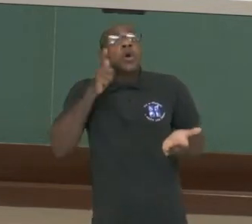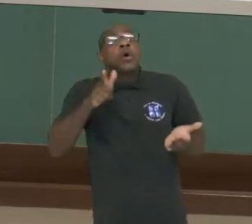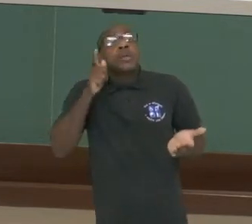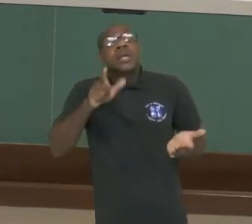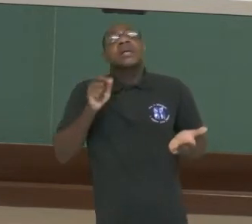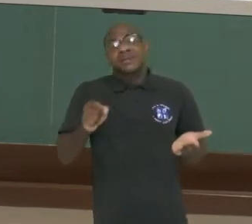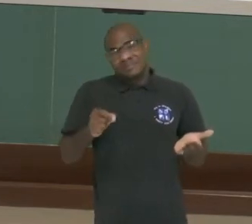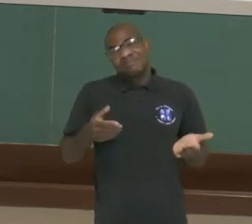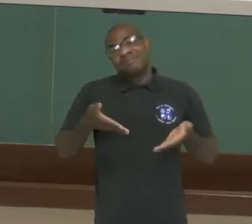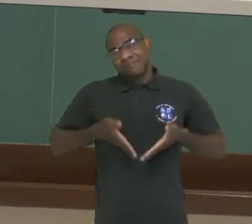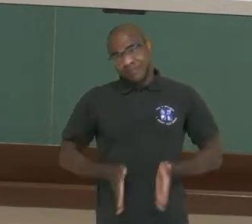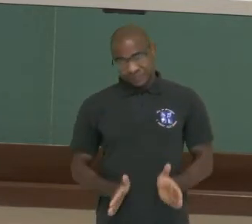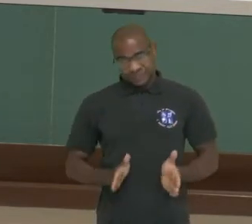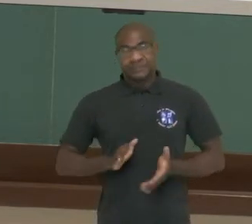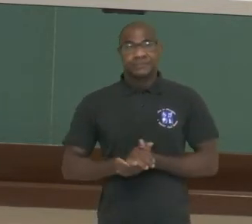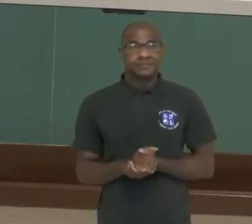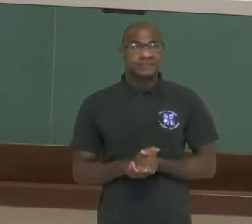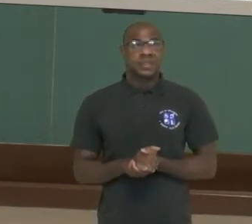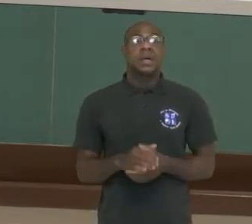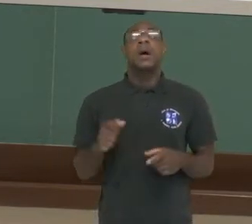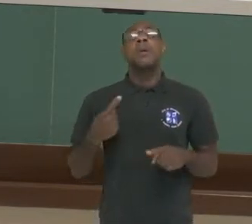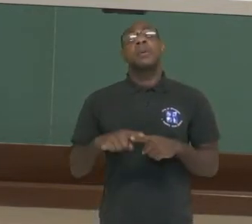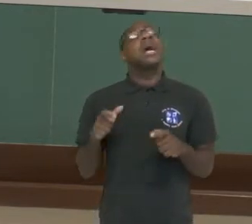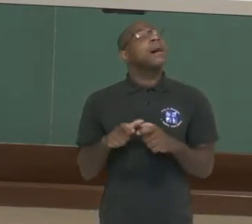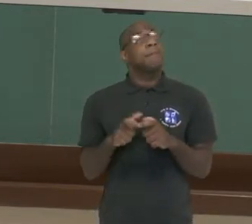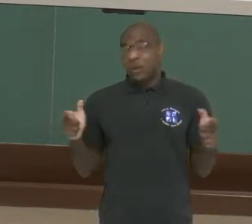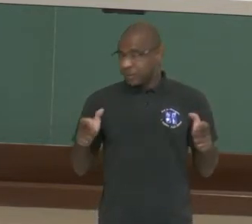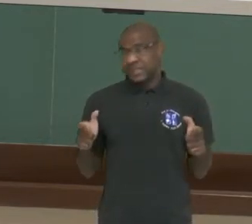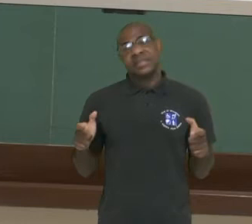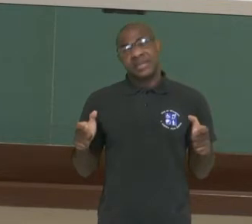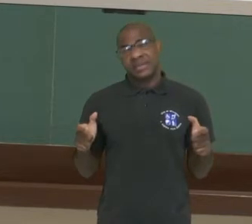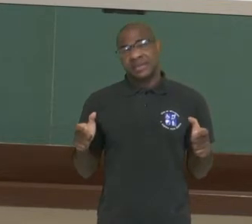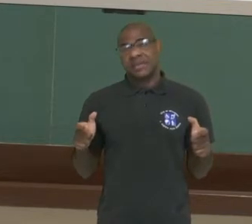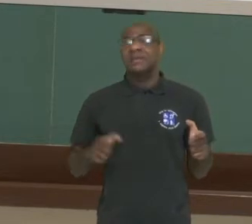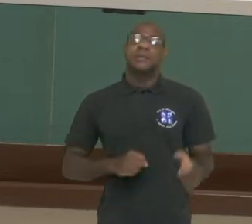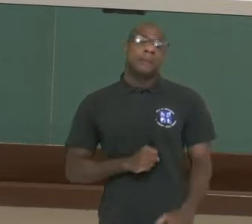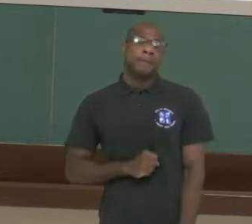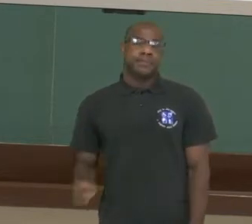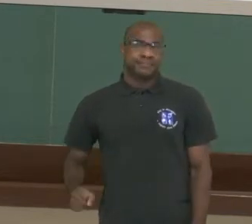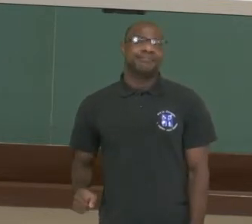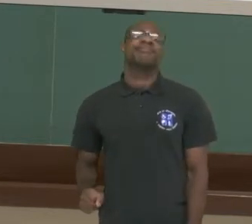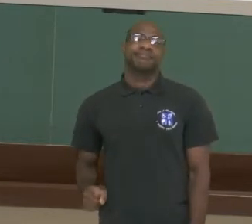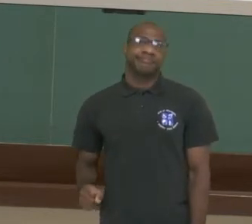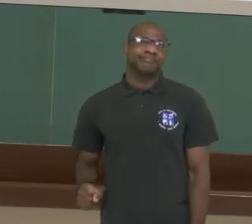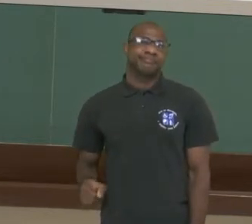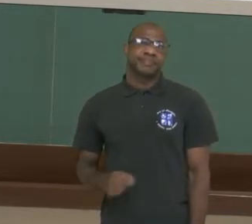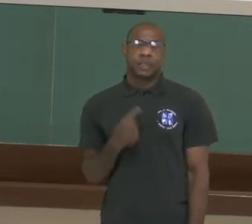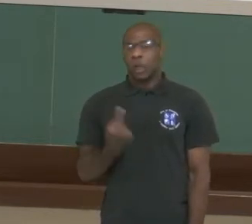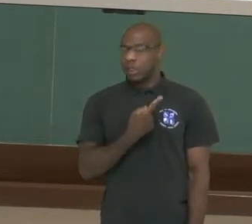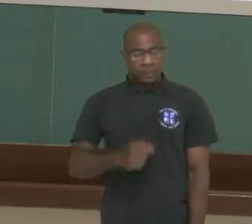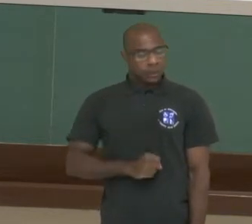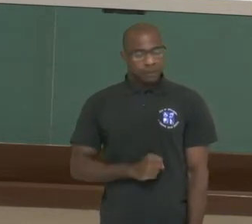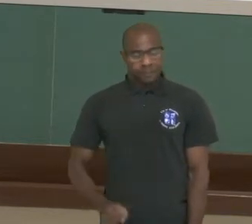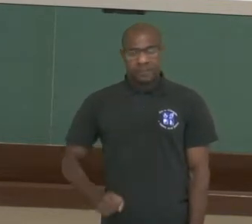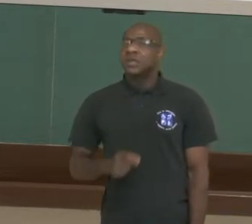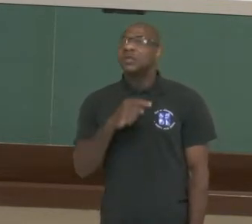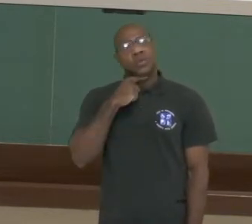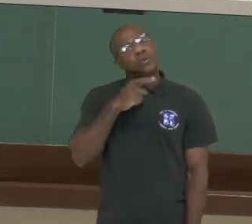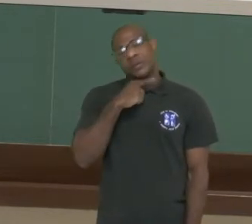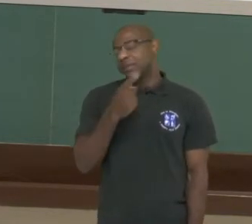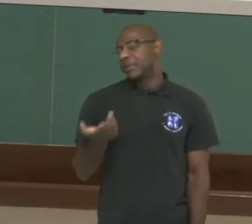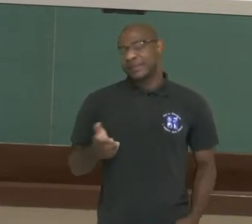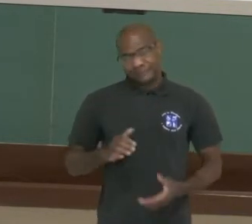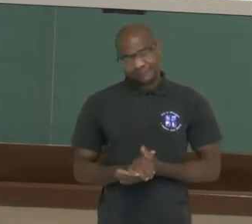consegue vir ao mundo, porque a maioria deles, infelizmente, não consegue fazer o seu